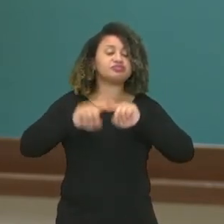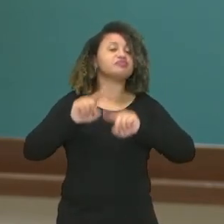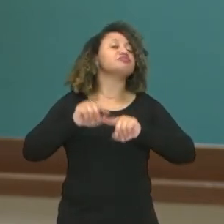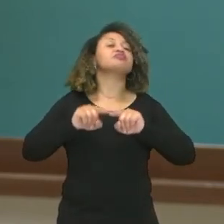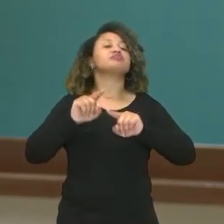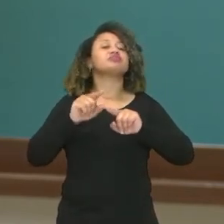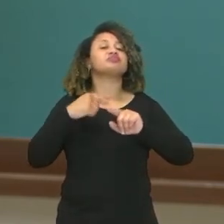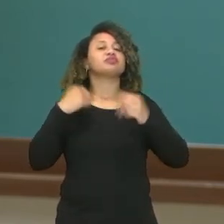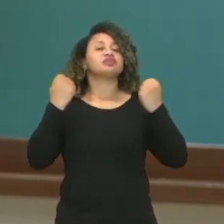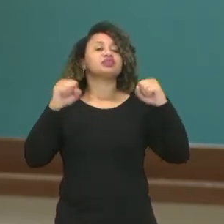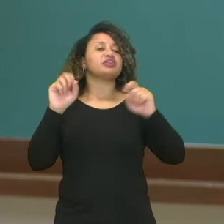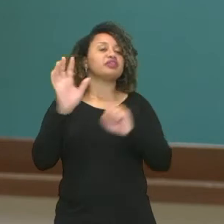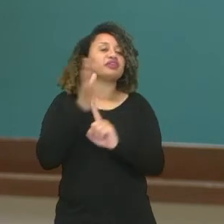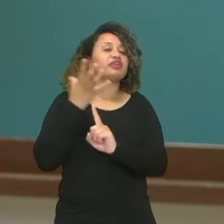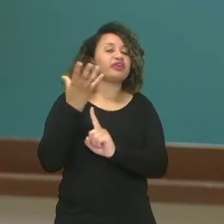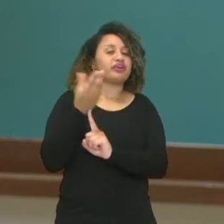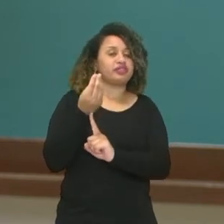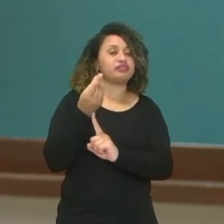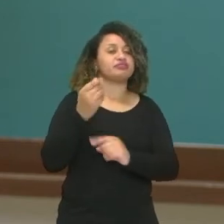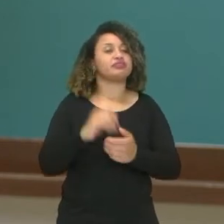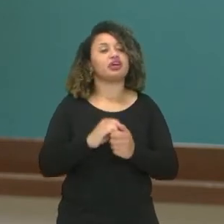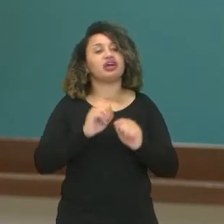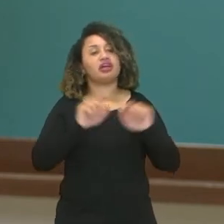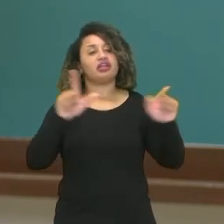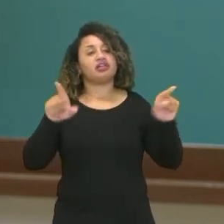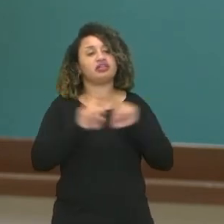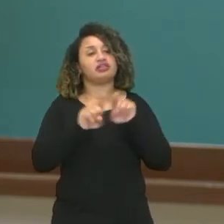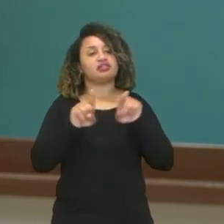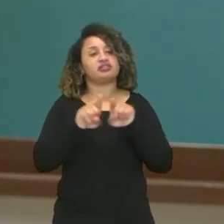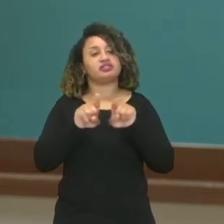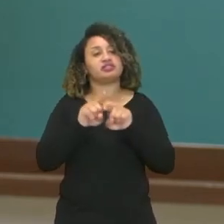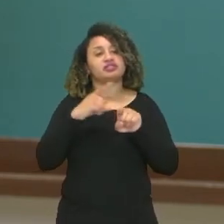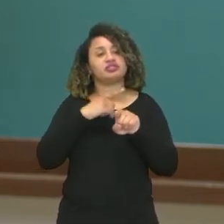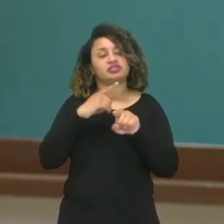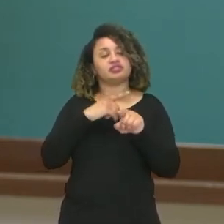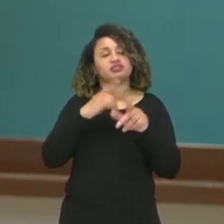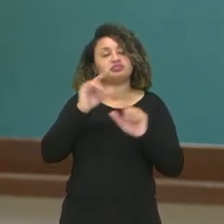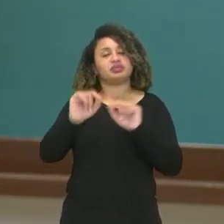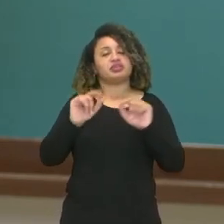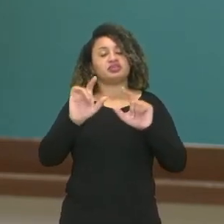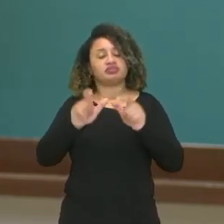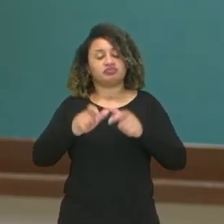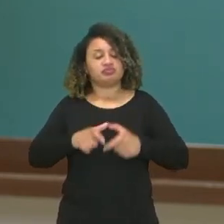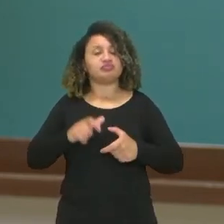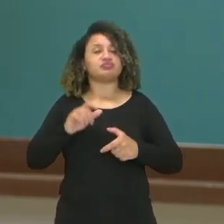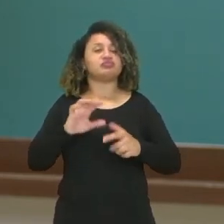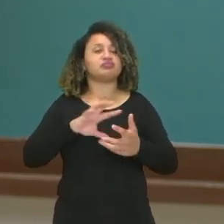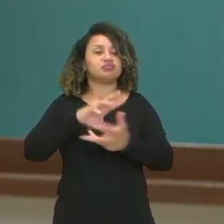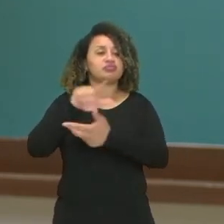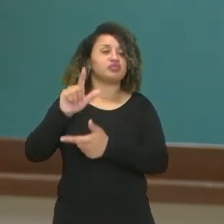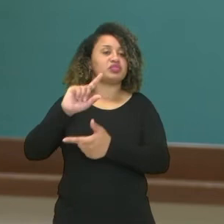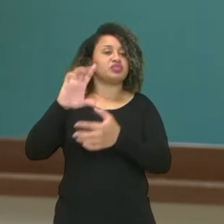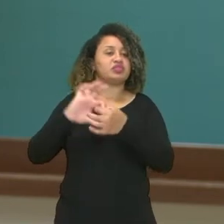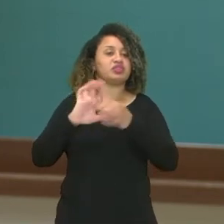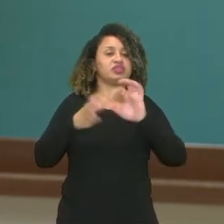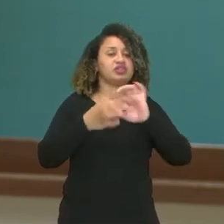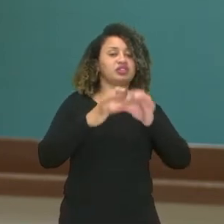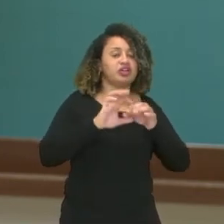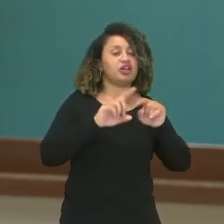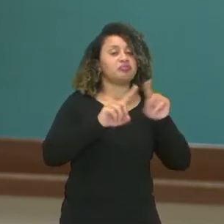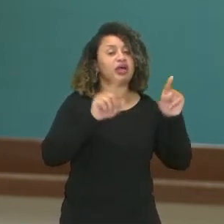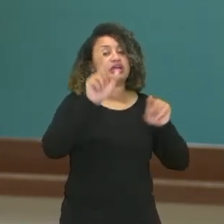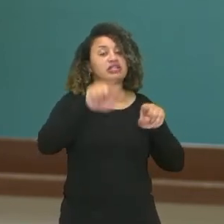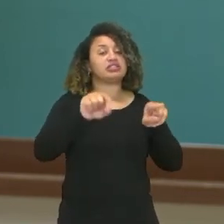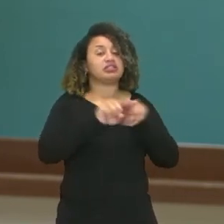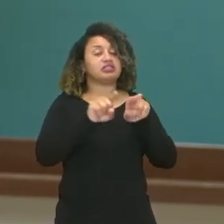artística. Tá? Óbvio que também a gente teve um medalhista mundial, não foi nas Olimpíadas, né? Também brasileira, que